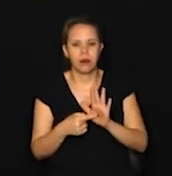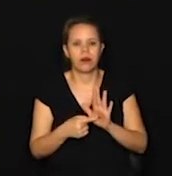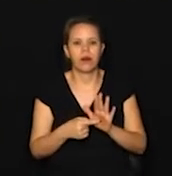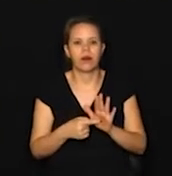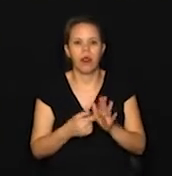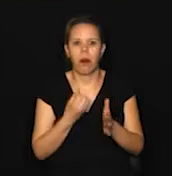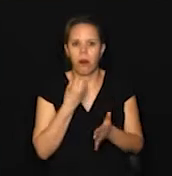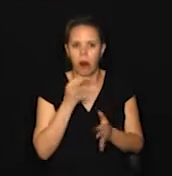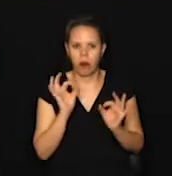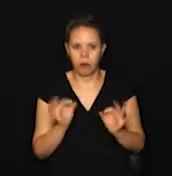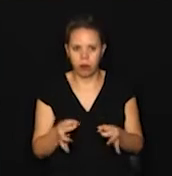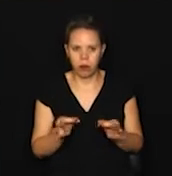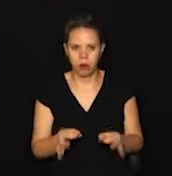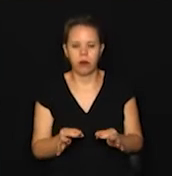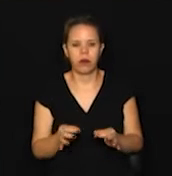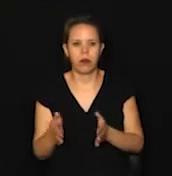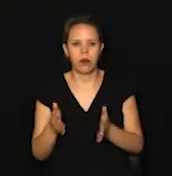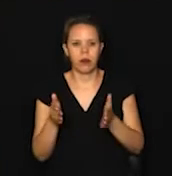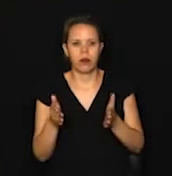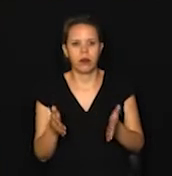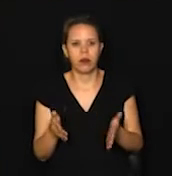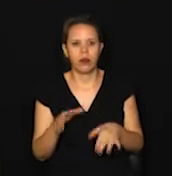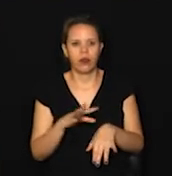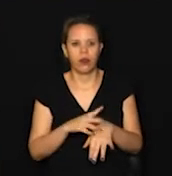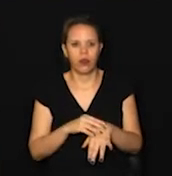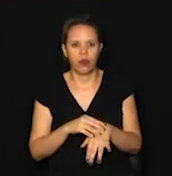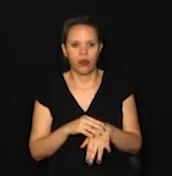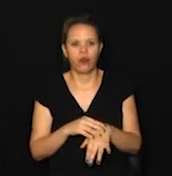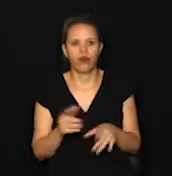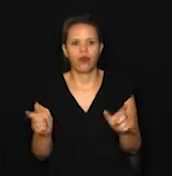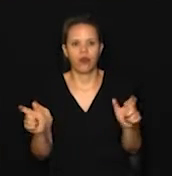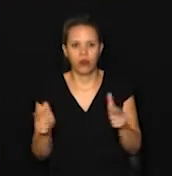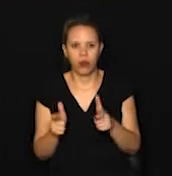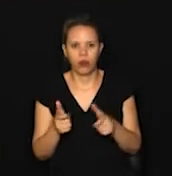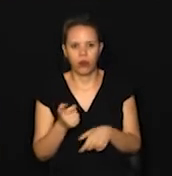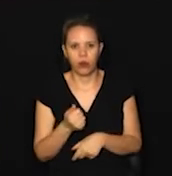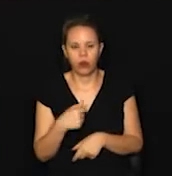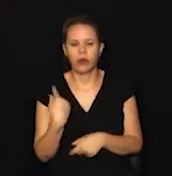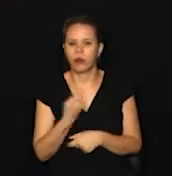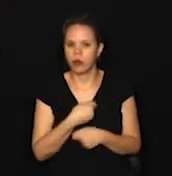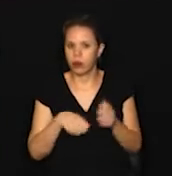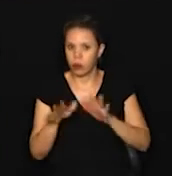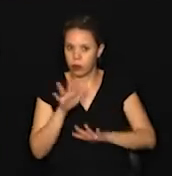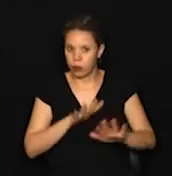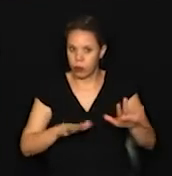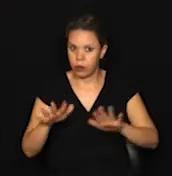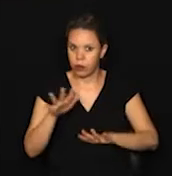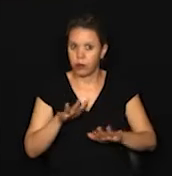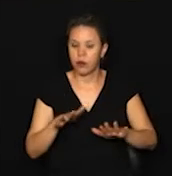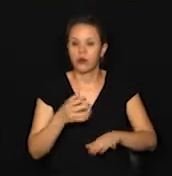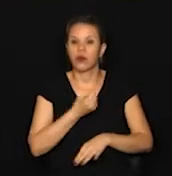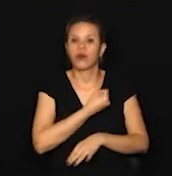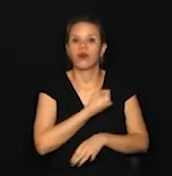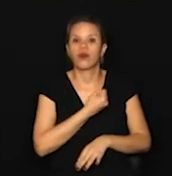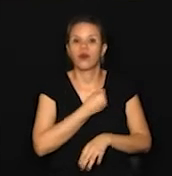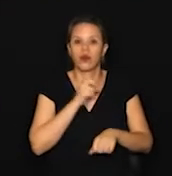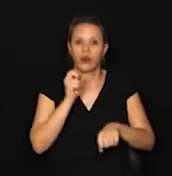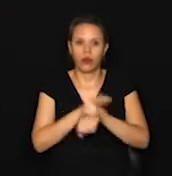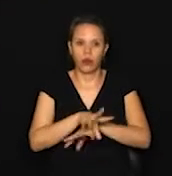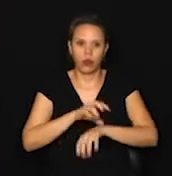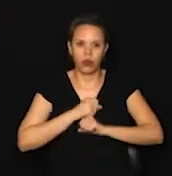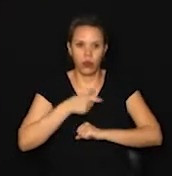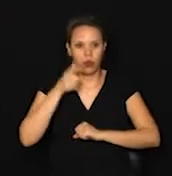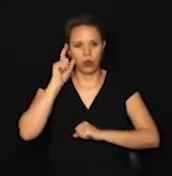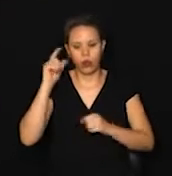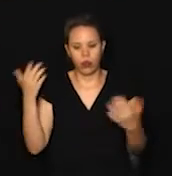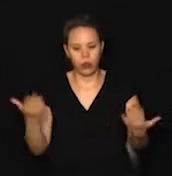indo no caminho certo. Então, a doença ela está reduzindo, mas nós precisamos tomar cuidado porque o número de infectados a gente viu de ontem